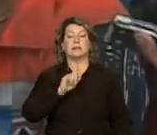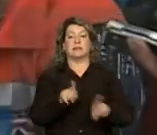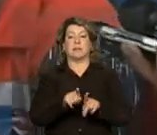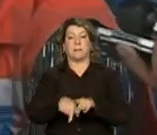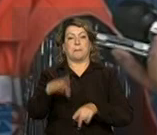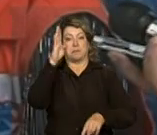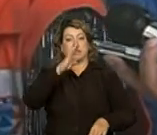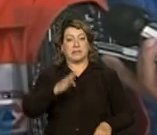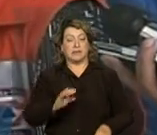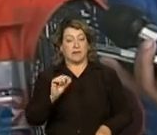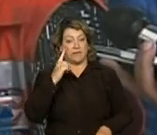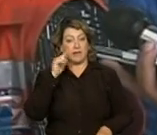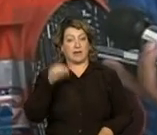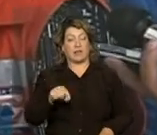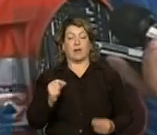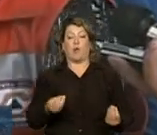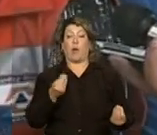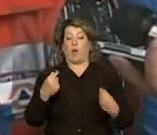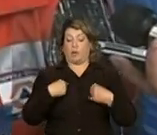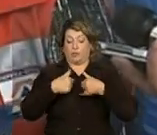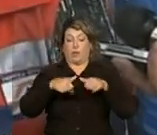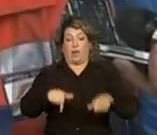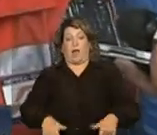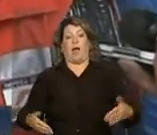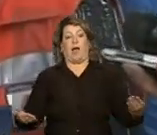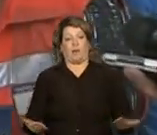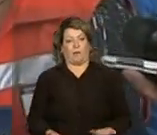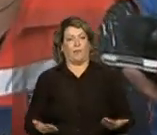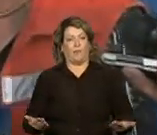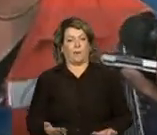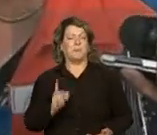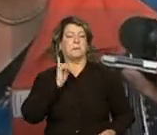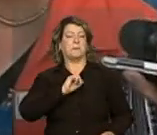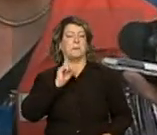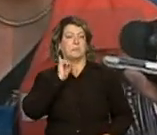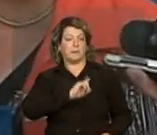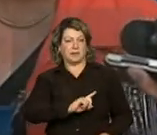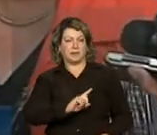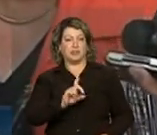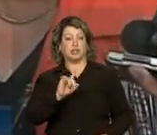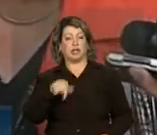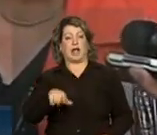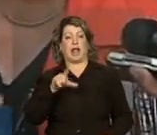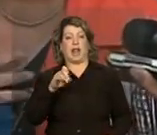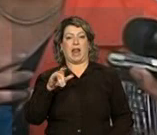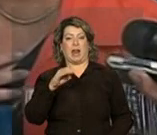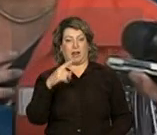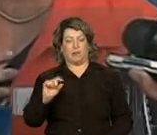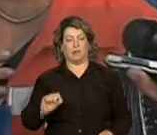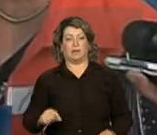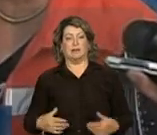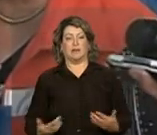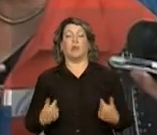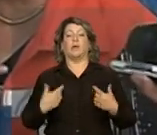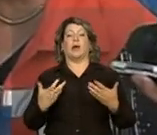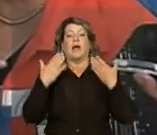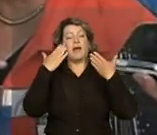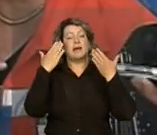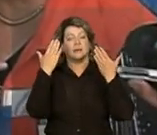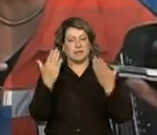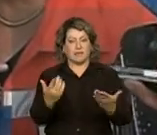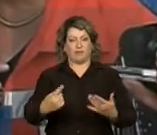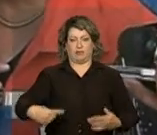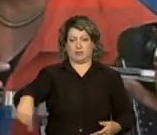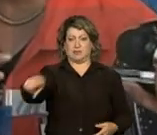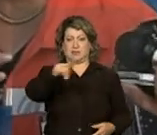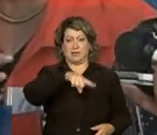E veja que coincidência eu estar aqui, justamente em Minas Gerais, no dia do leilão. Eu queria agradecer a